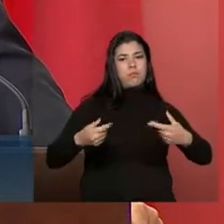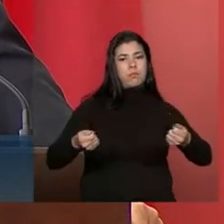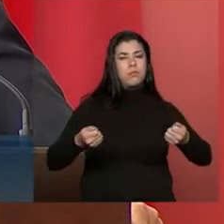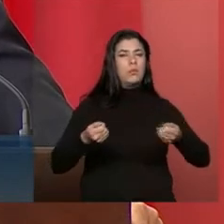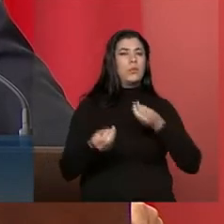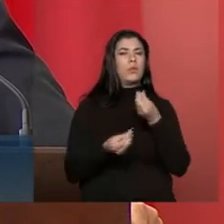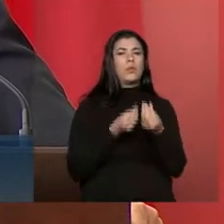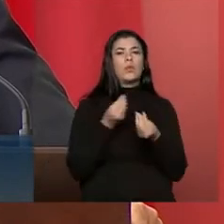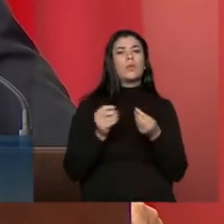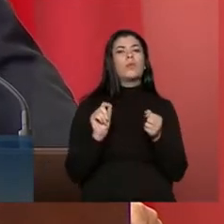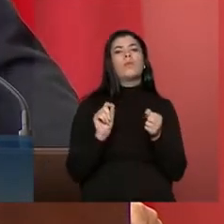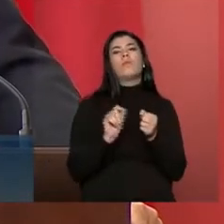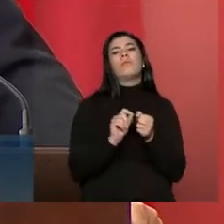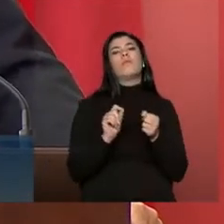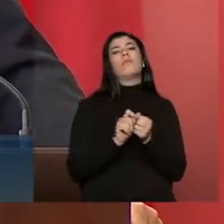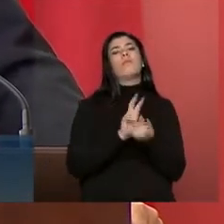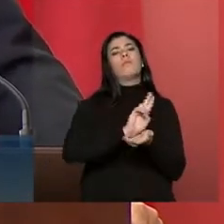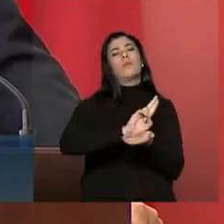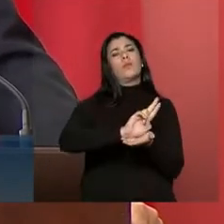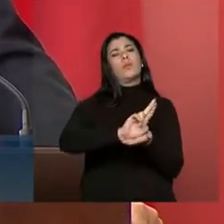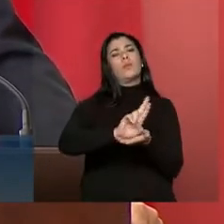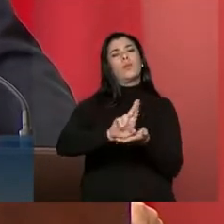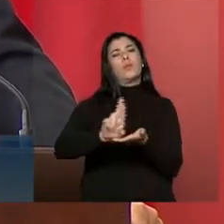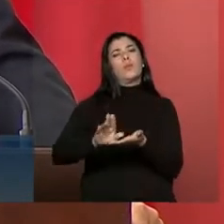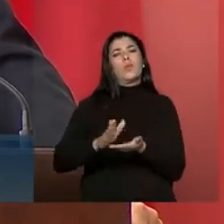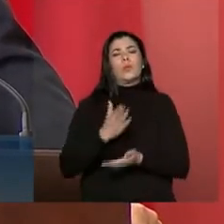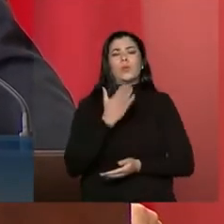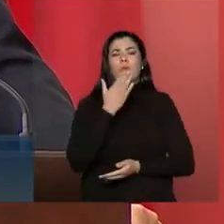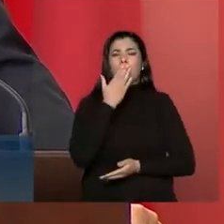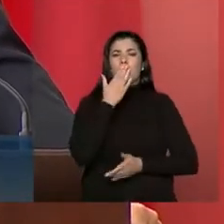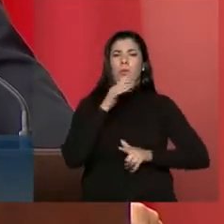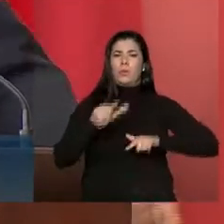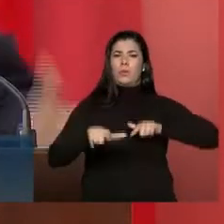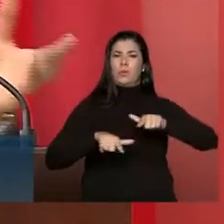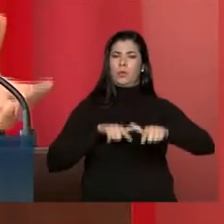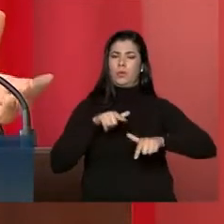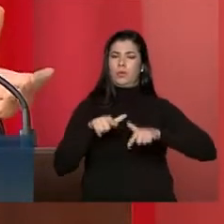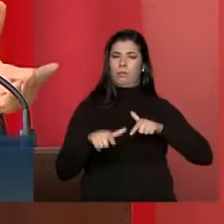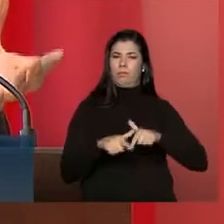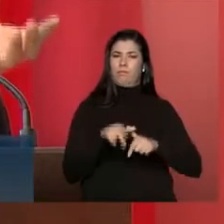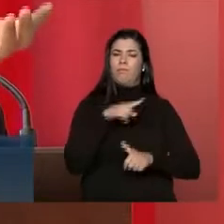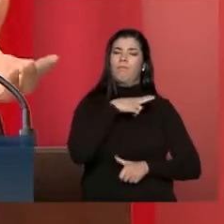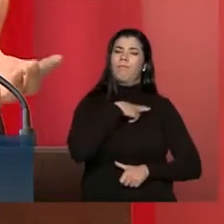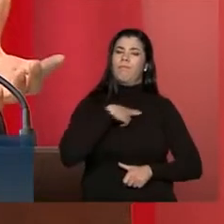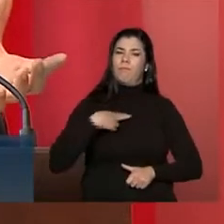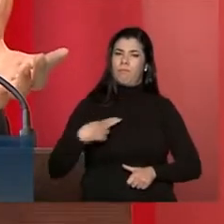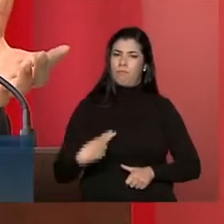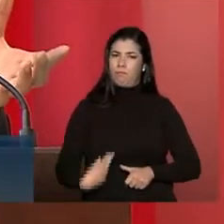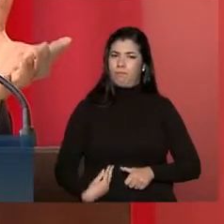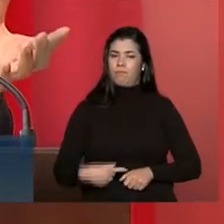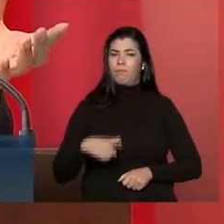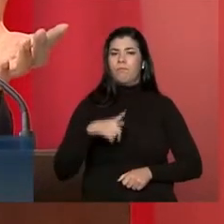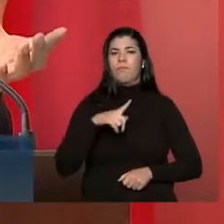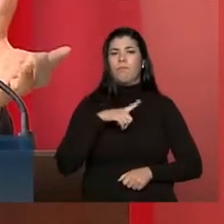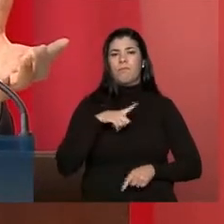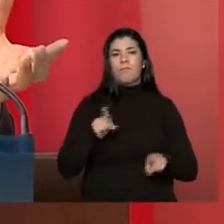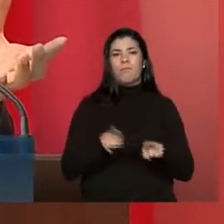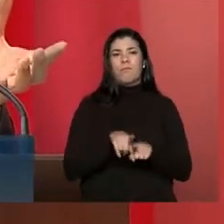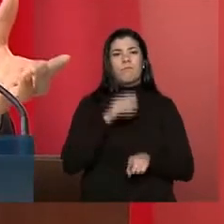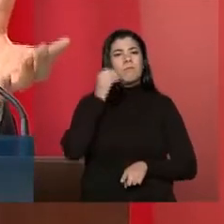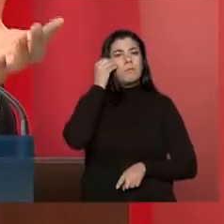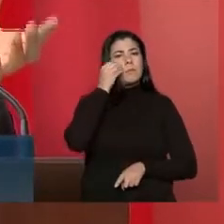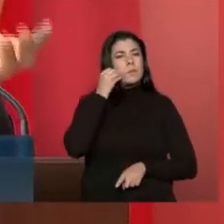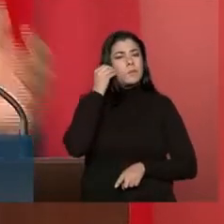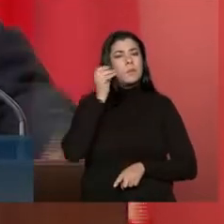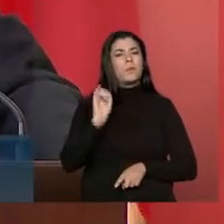Através de muitos trabalhos, a China acumulou muitas experiências ricas